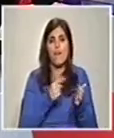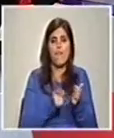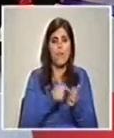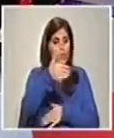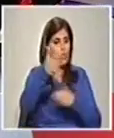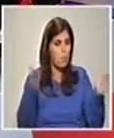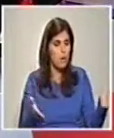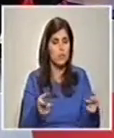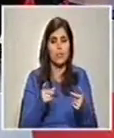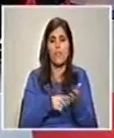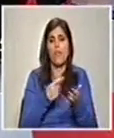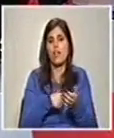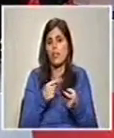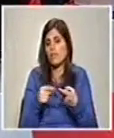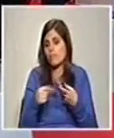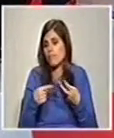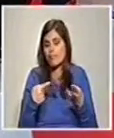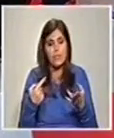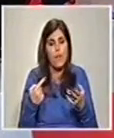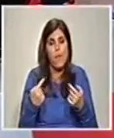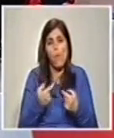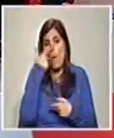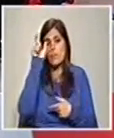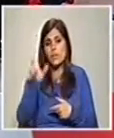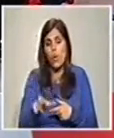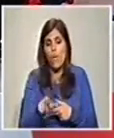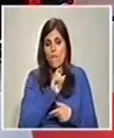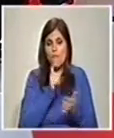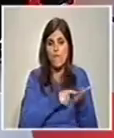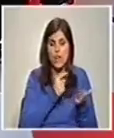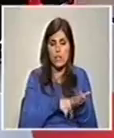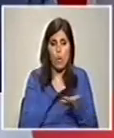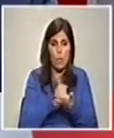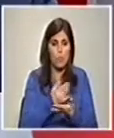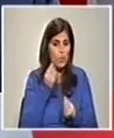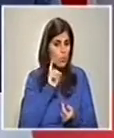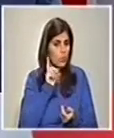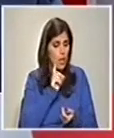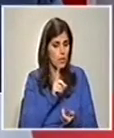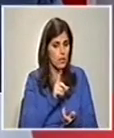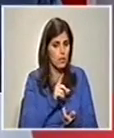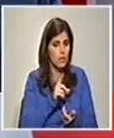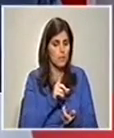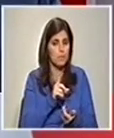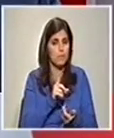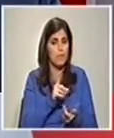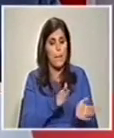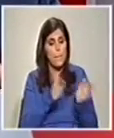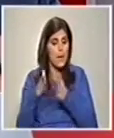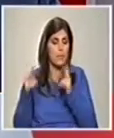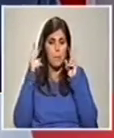que são essenciais. Falta-lhe uma pessoa que pode ser um apoio importantíssimo do ponto de vista quer pedagógico,